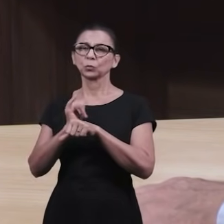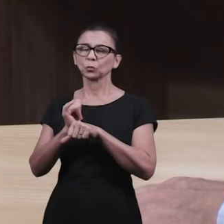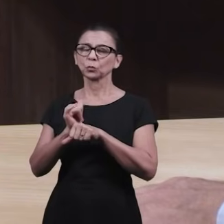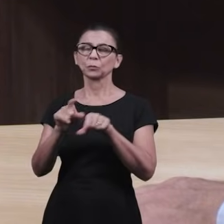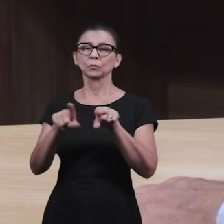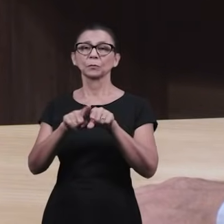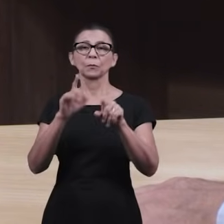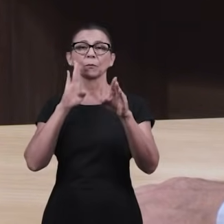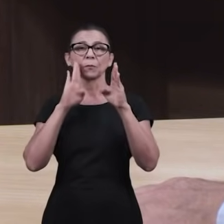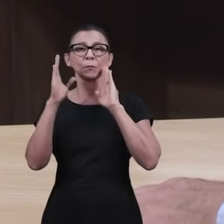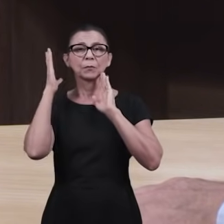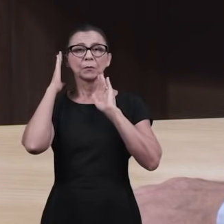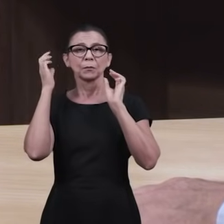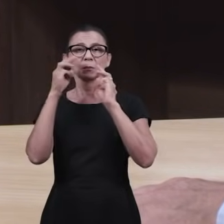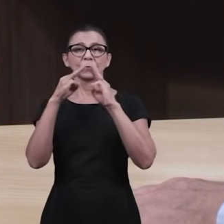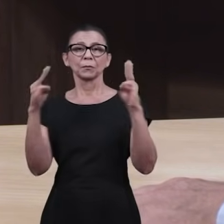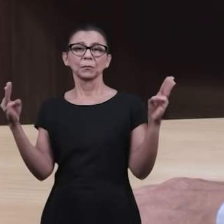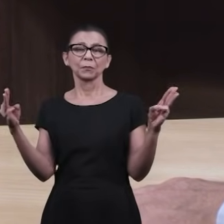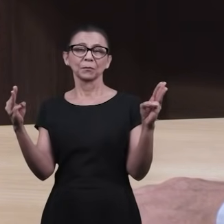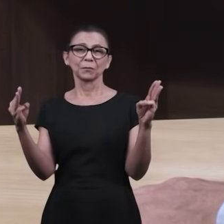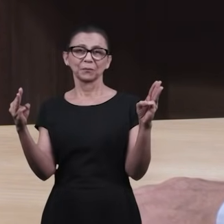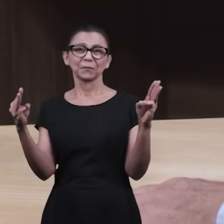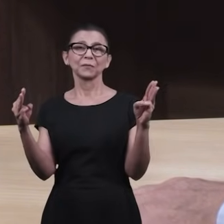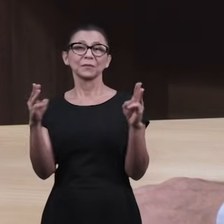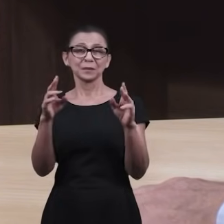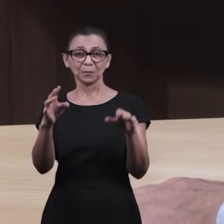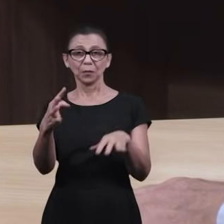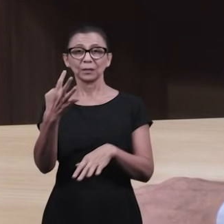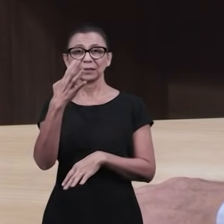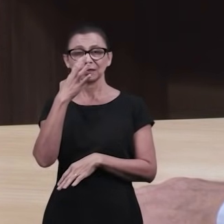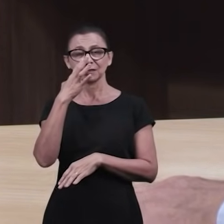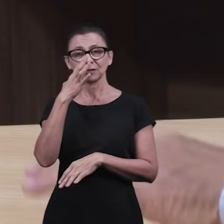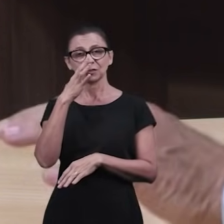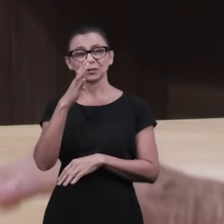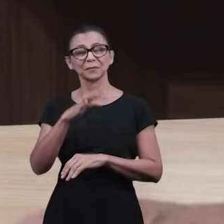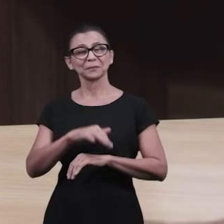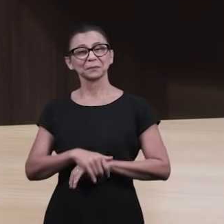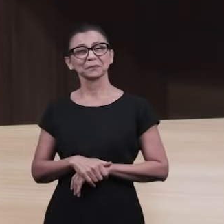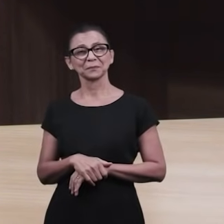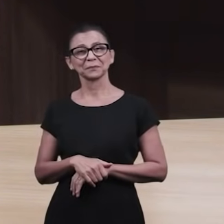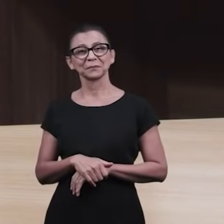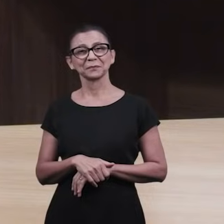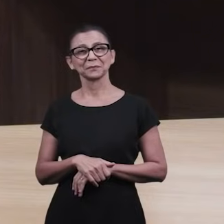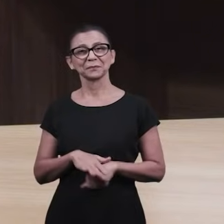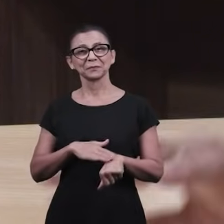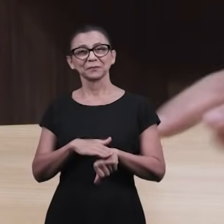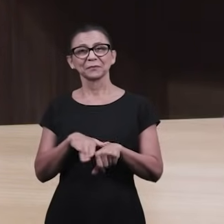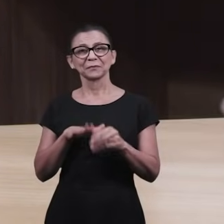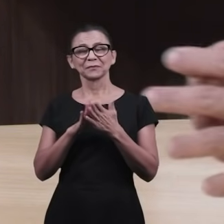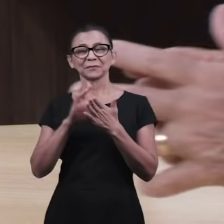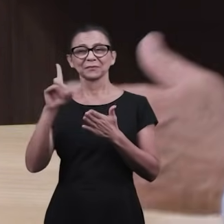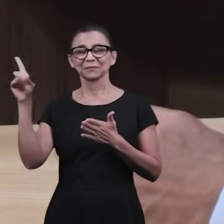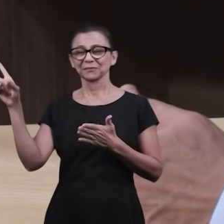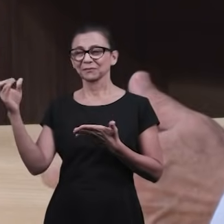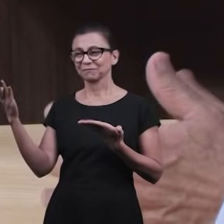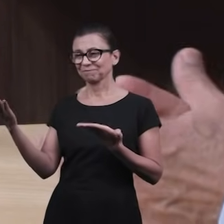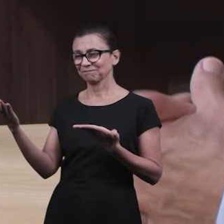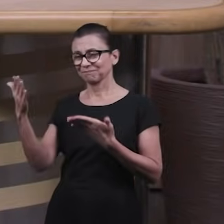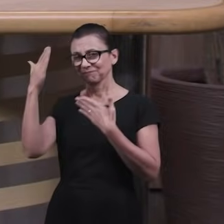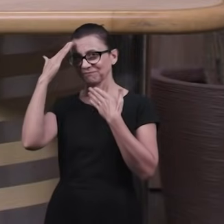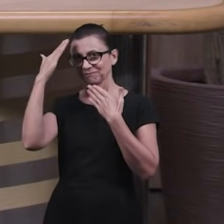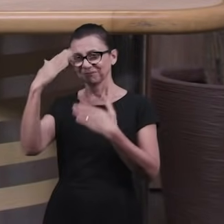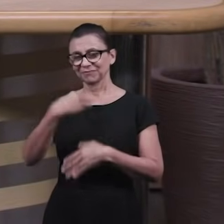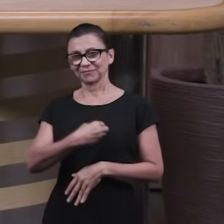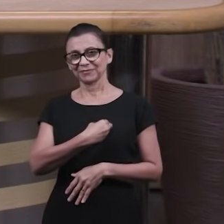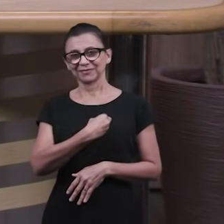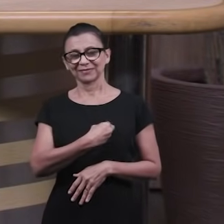pelo Facebook da Rádio Manaim. São formas de você nos ouvir ou nos assistir no programa Conversas Bíblicas. Pastor Amadeu,